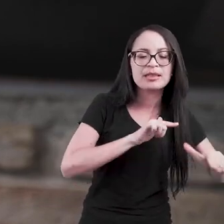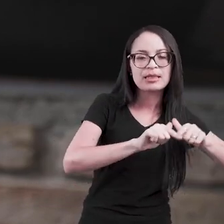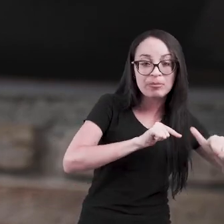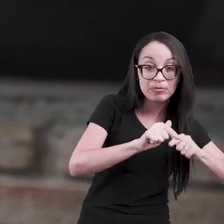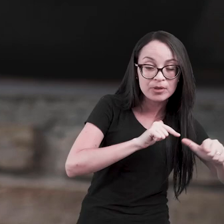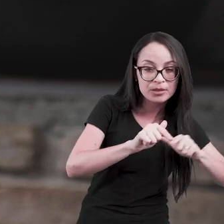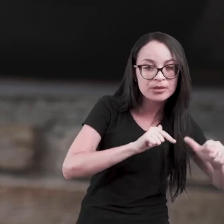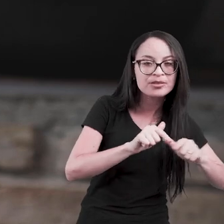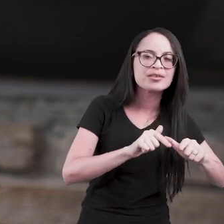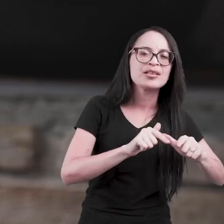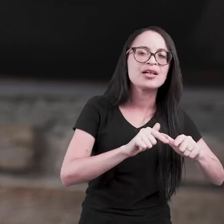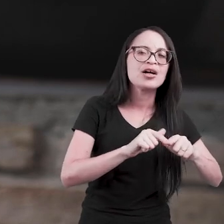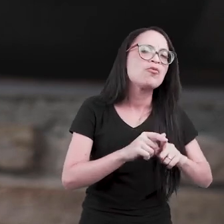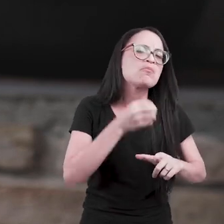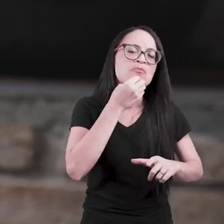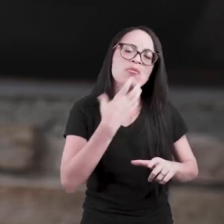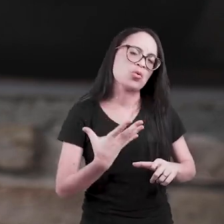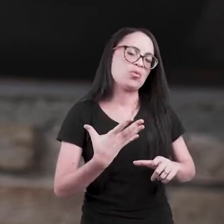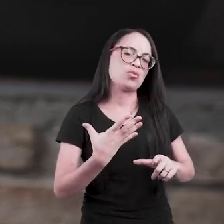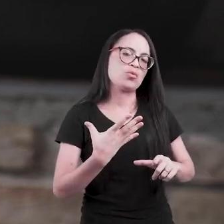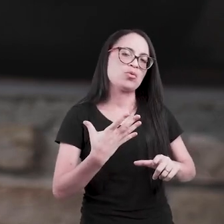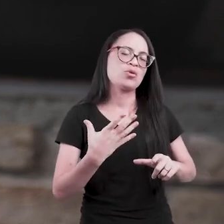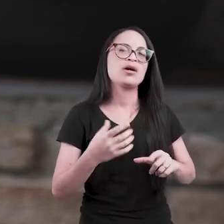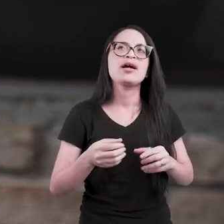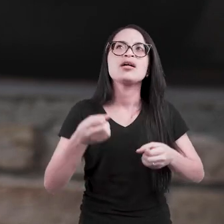trabalhando. Foi tanto que foi